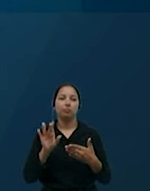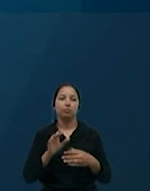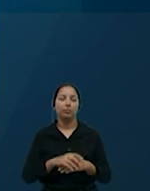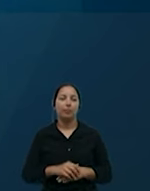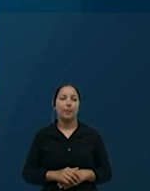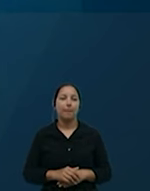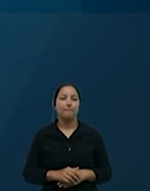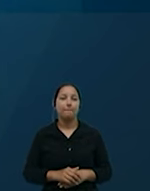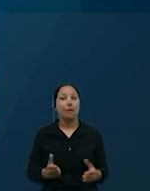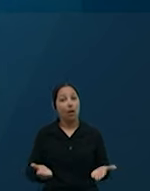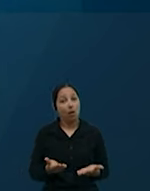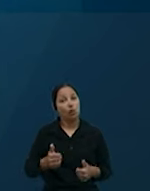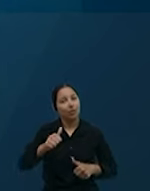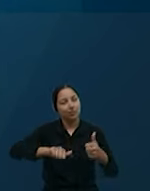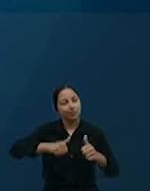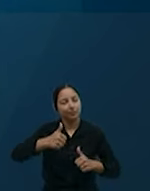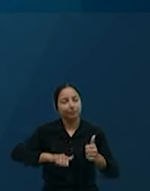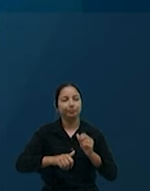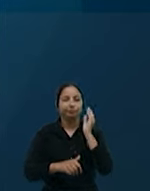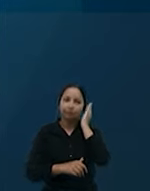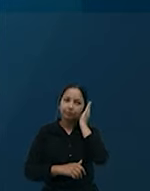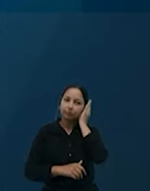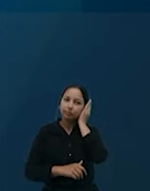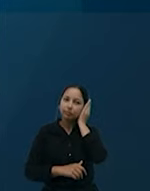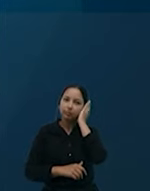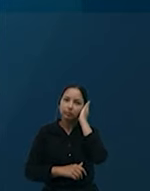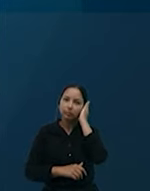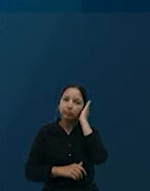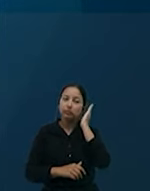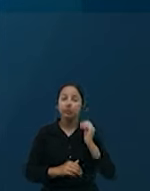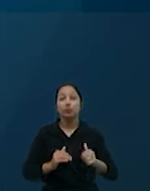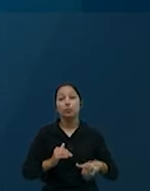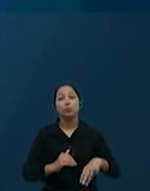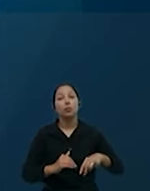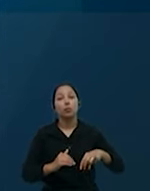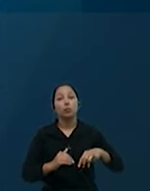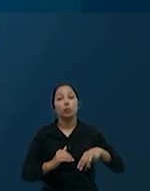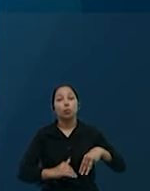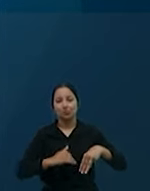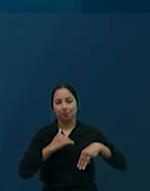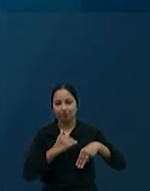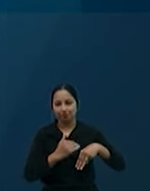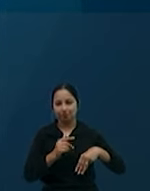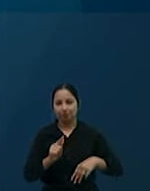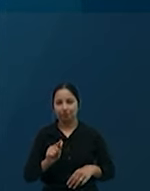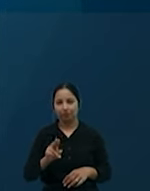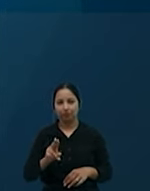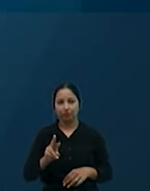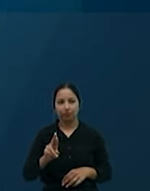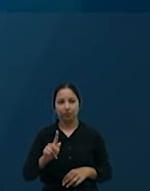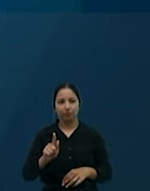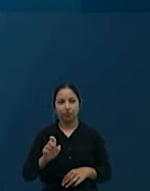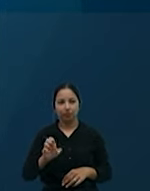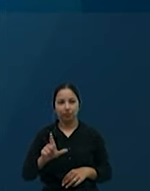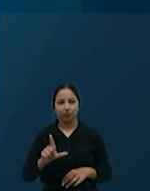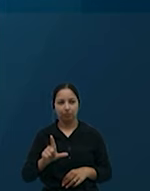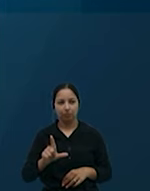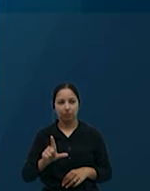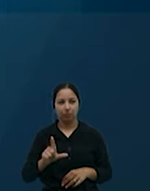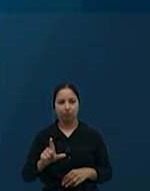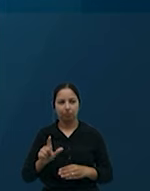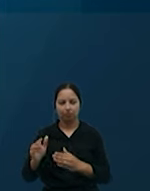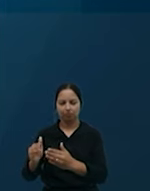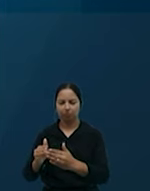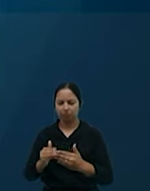apreciação. O eminente ministro Gurgel de Faria, ao apreciar esse recurso especial,